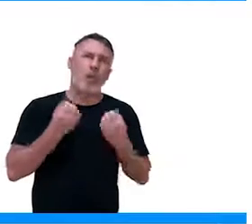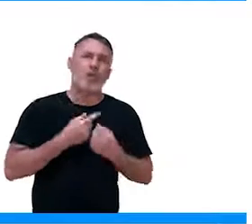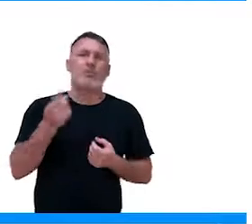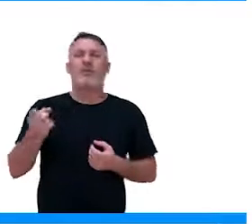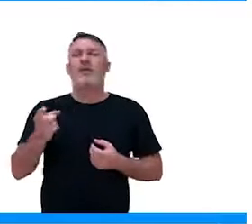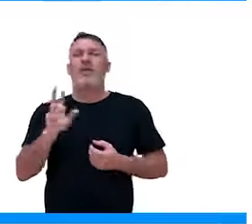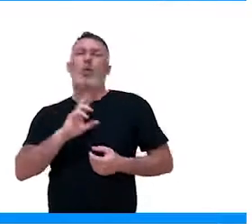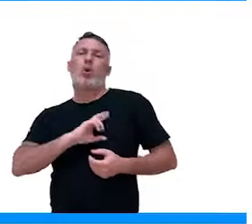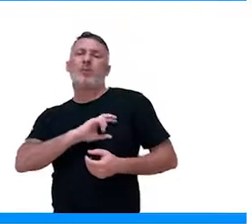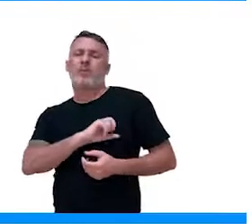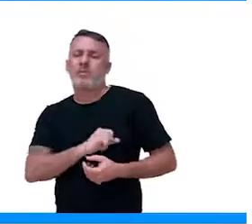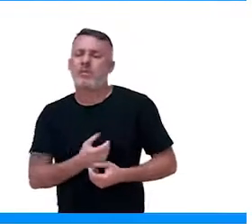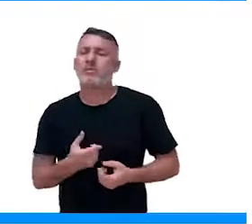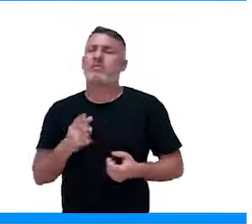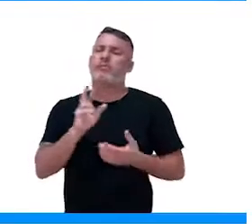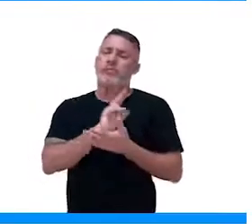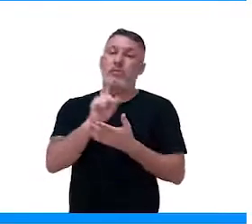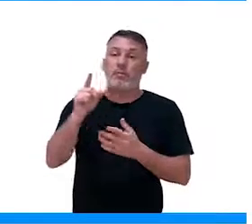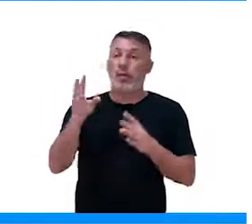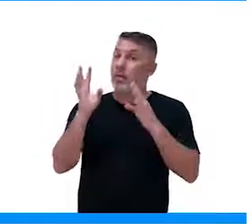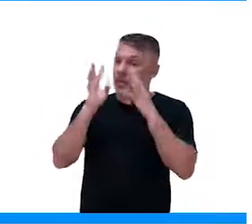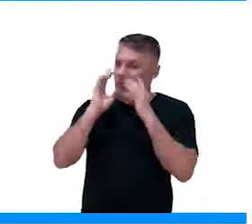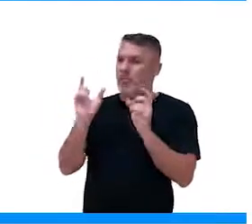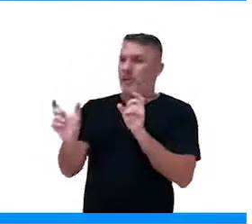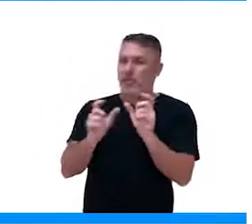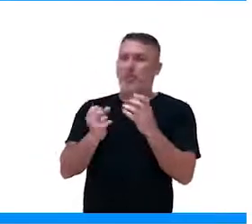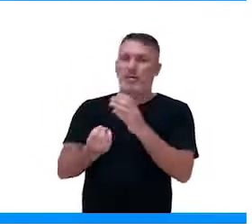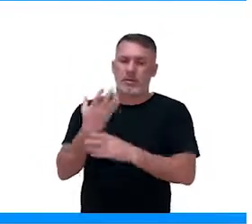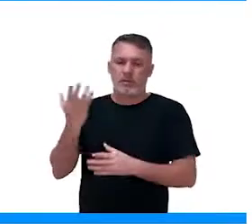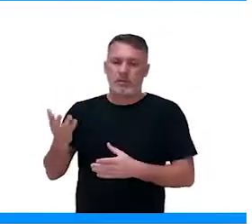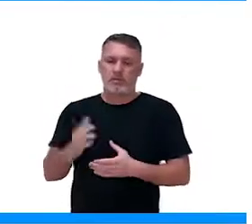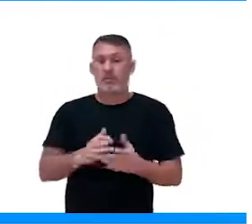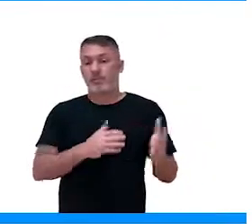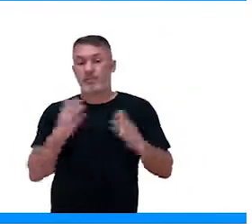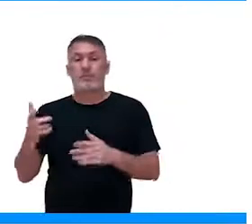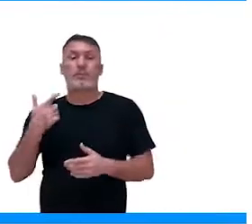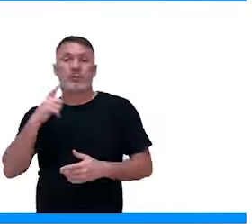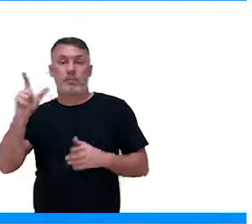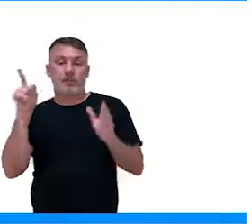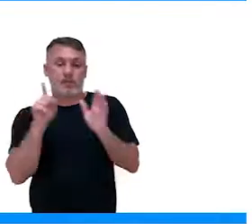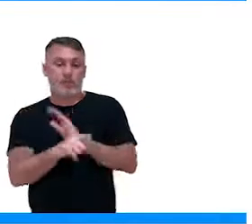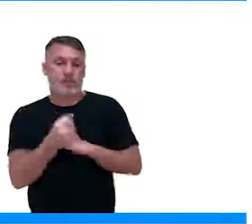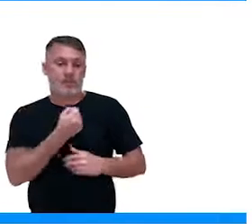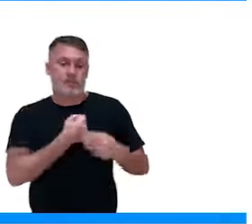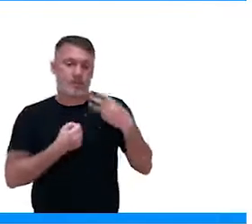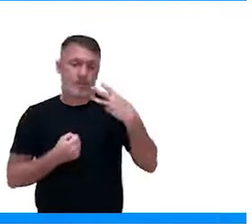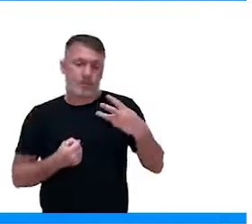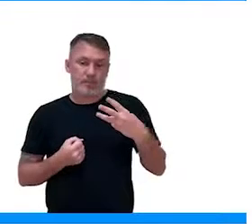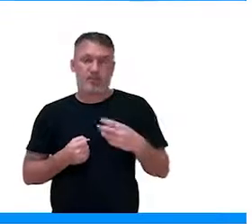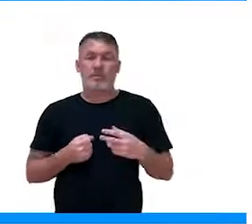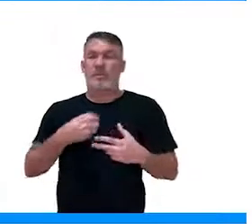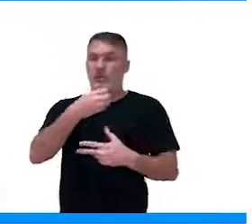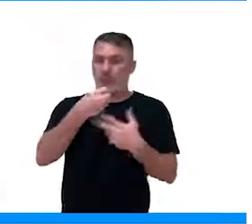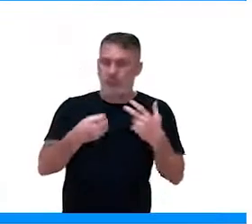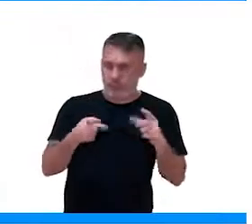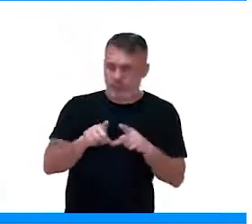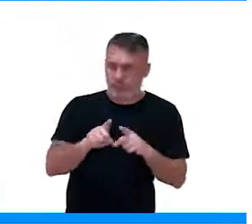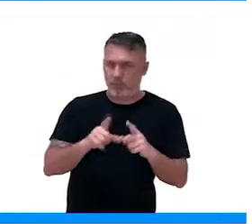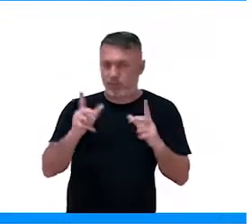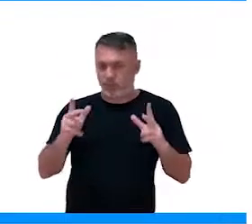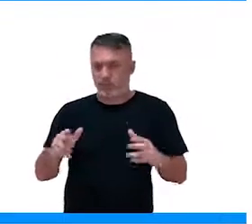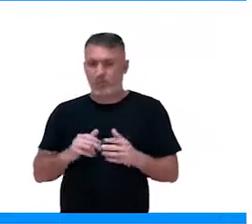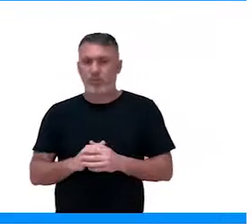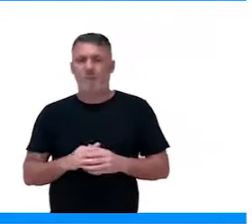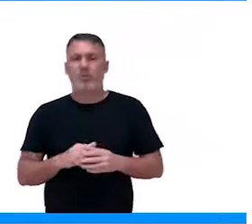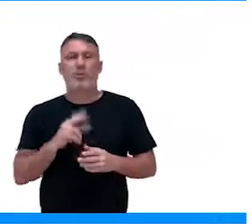em muitos livros, romances, né? Então fiquem muito atentos aí a isso. Vamos agora para a questão 3, também é uma questão